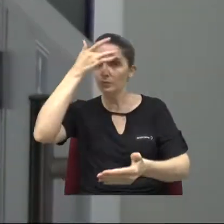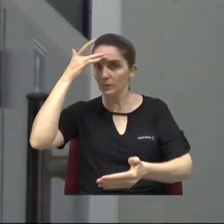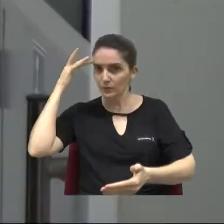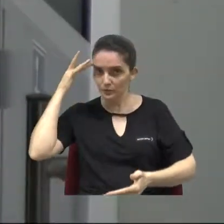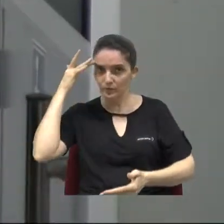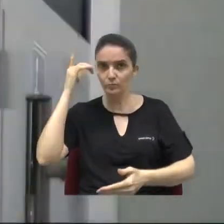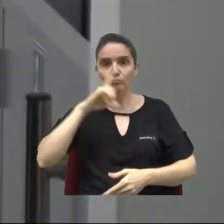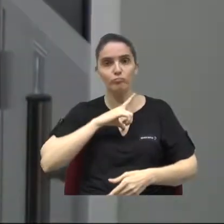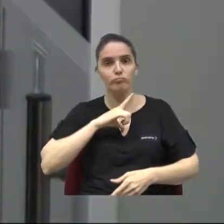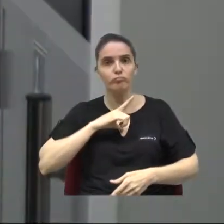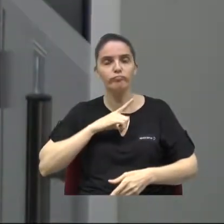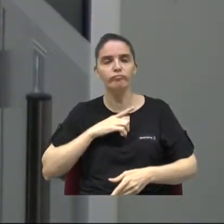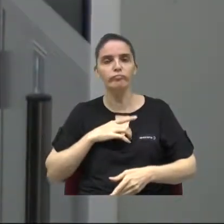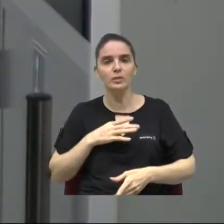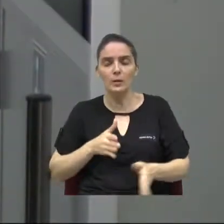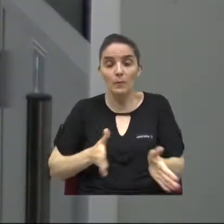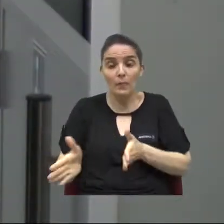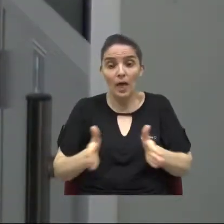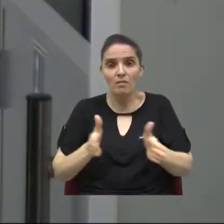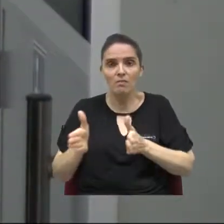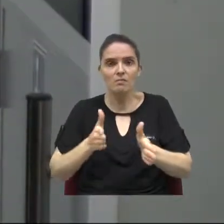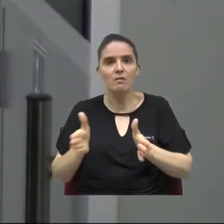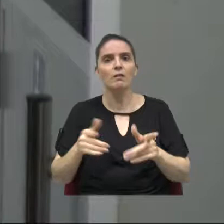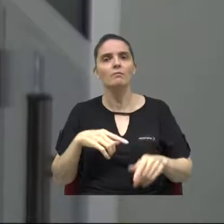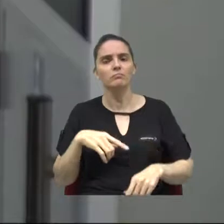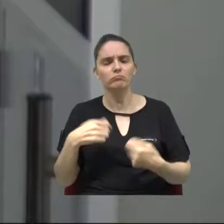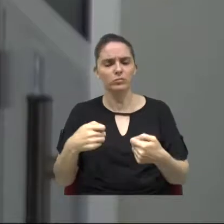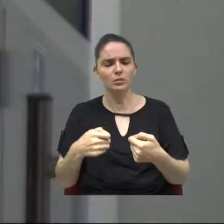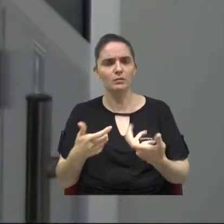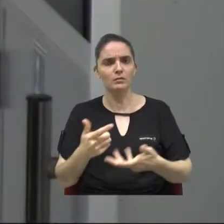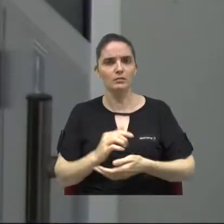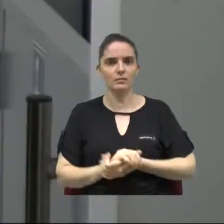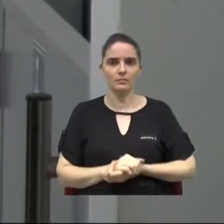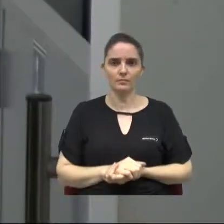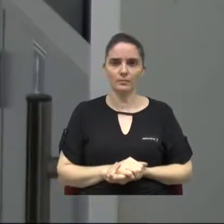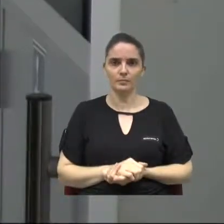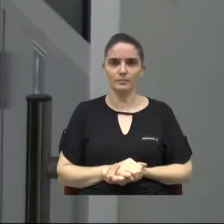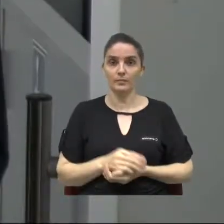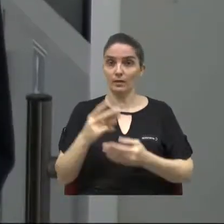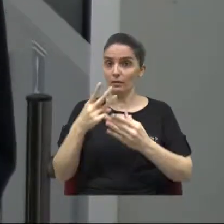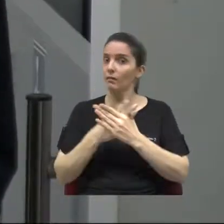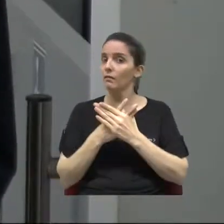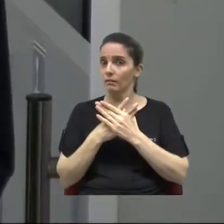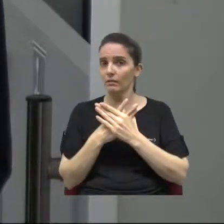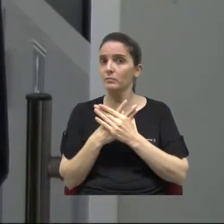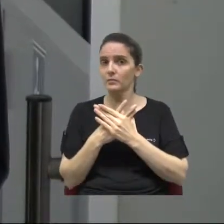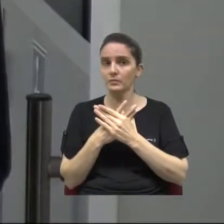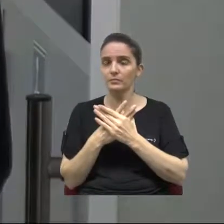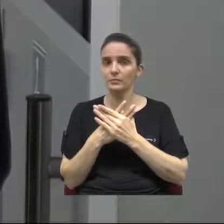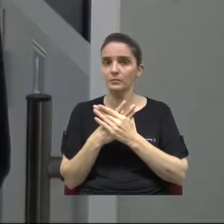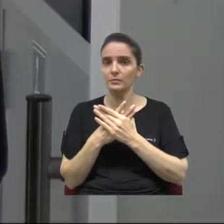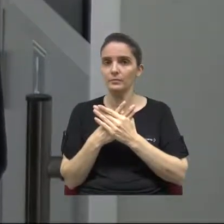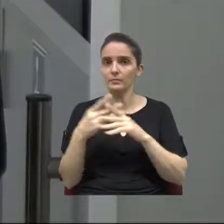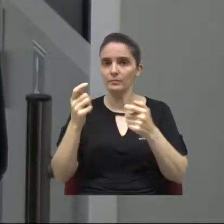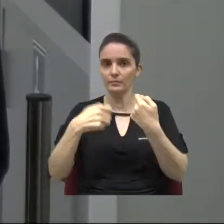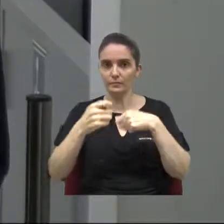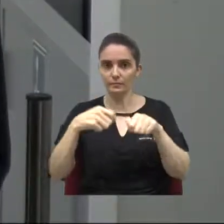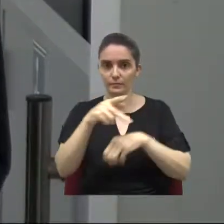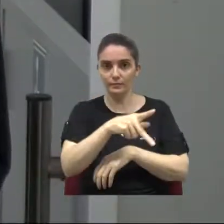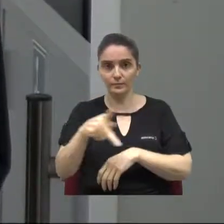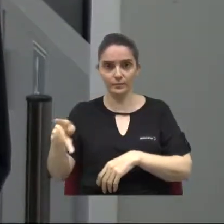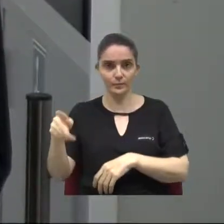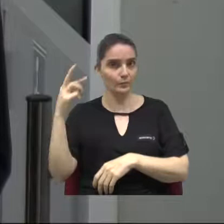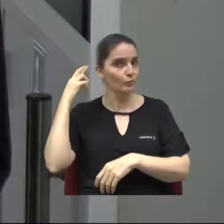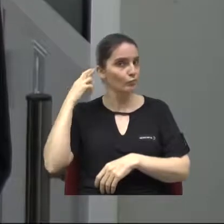ter acesso a essa linguagem, que é muito importante. E essa casa, na gestão do presidente Ronei